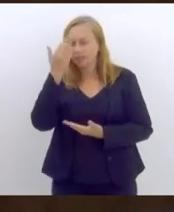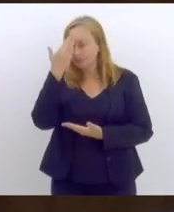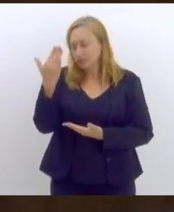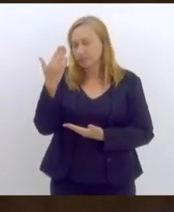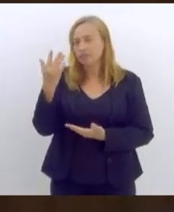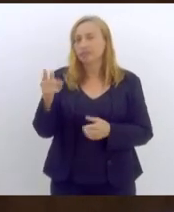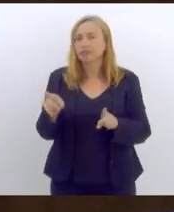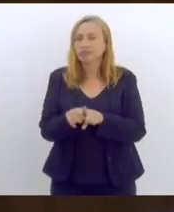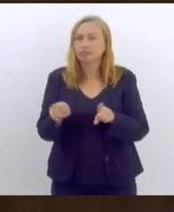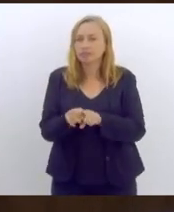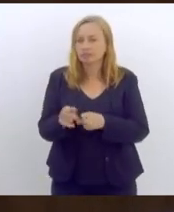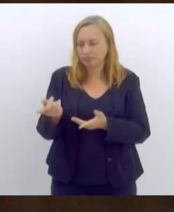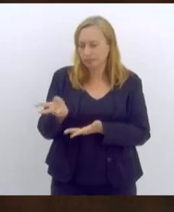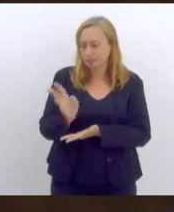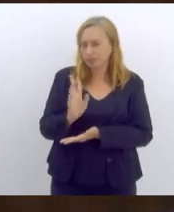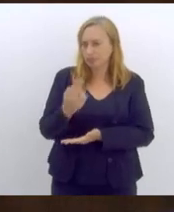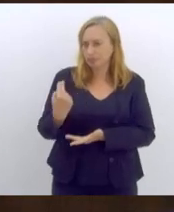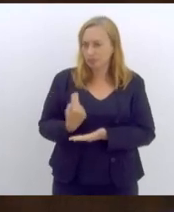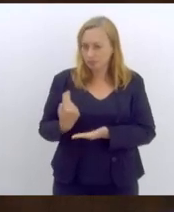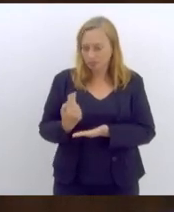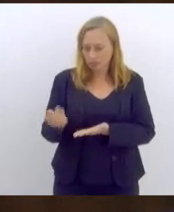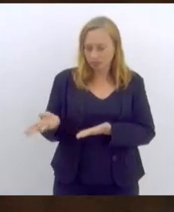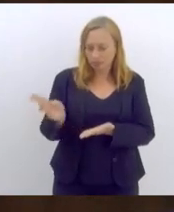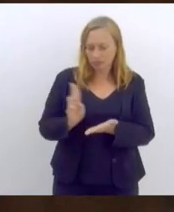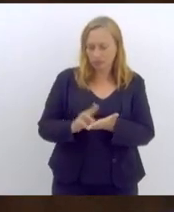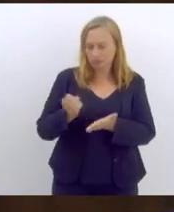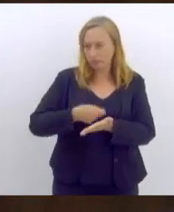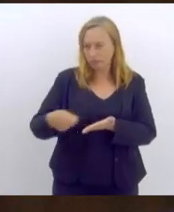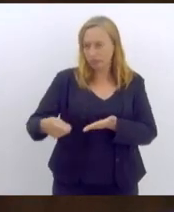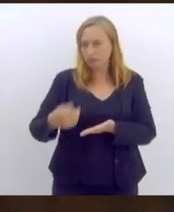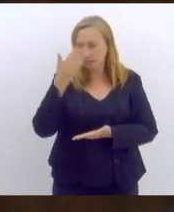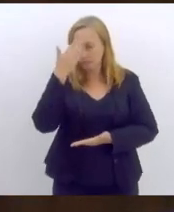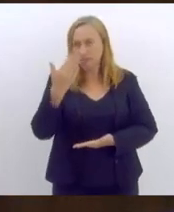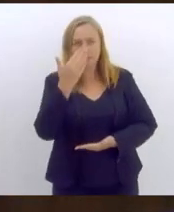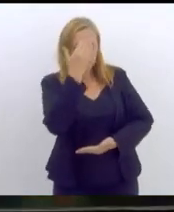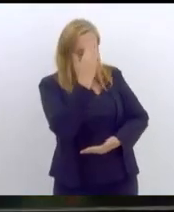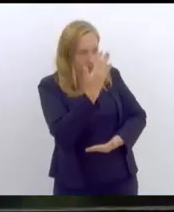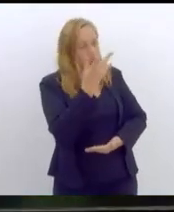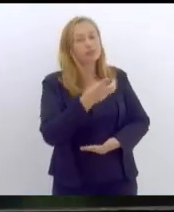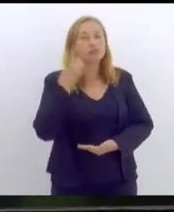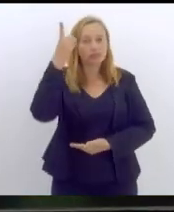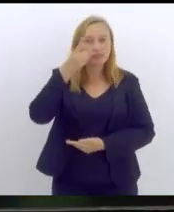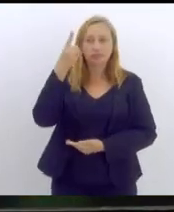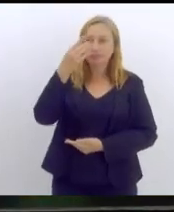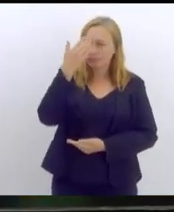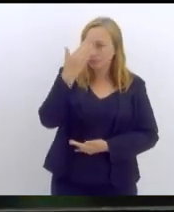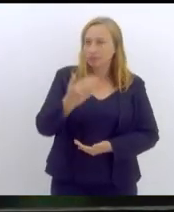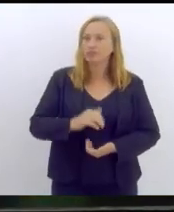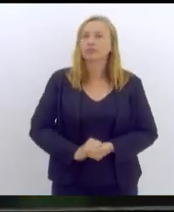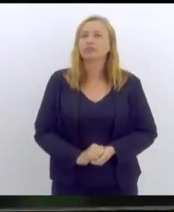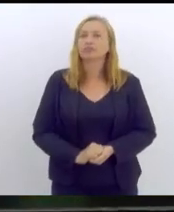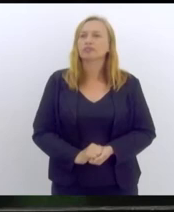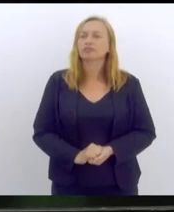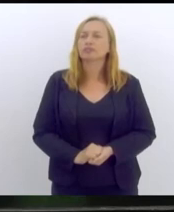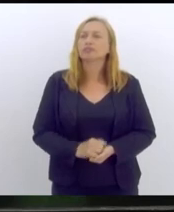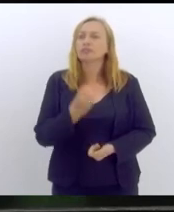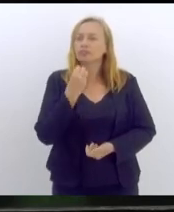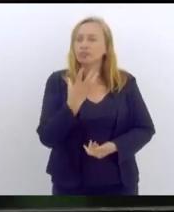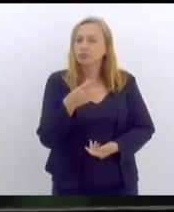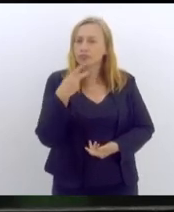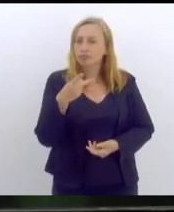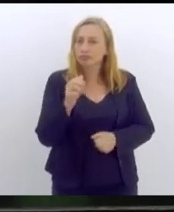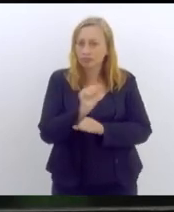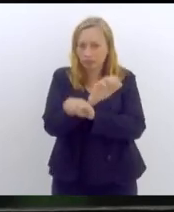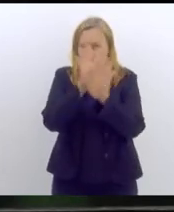sido também um signatário que lhe foi concedido. Muito obrigado. Eu que agradeço, deputado, obrigado. E é bom deixar